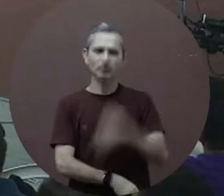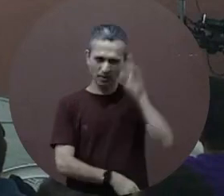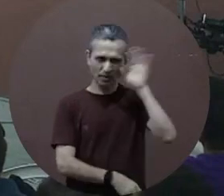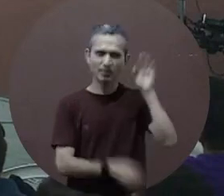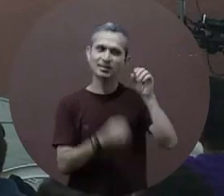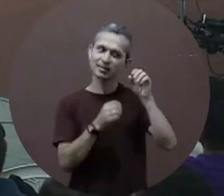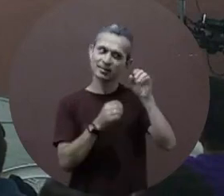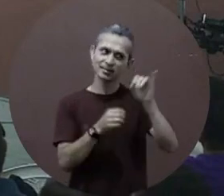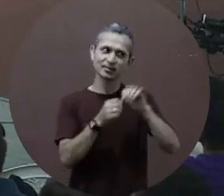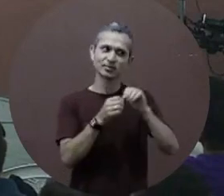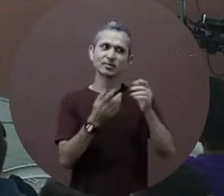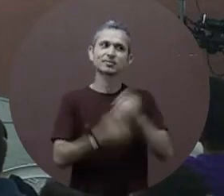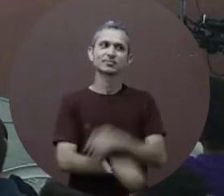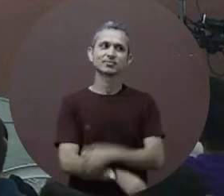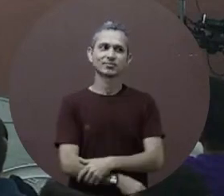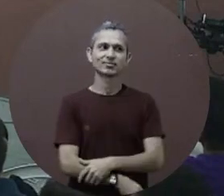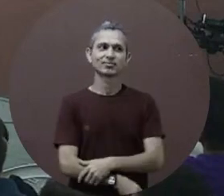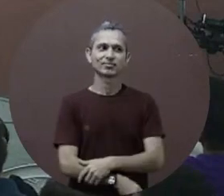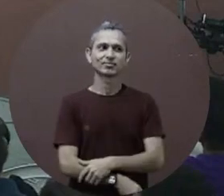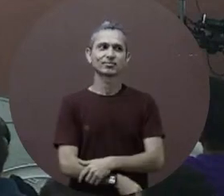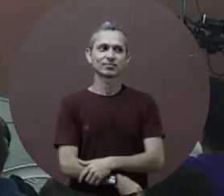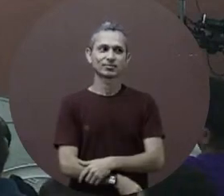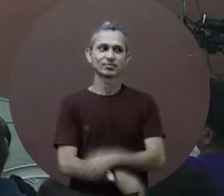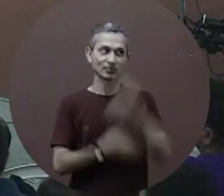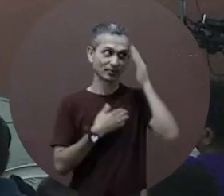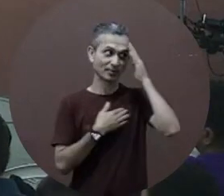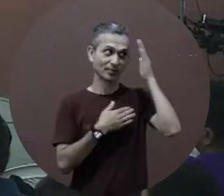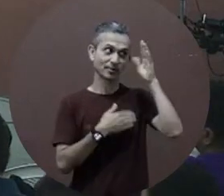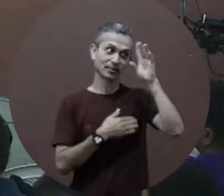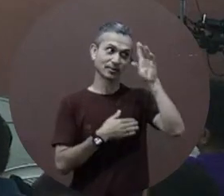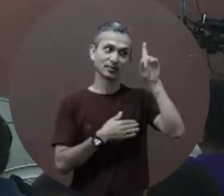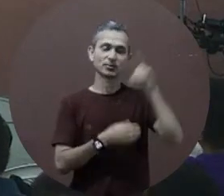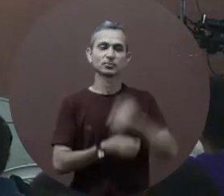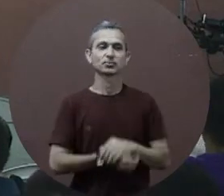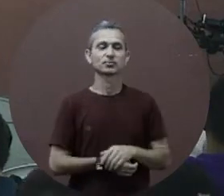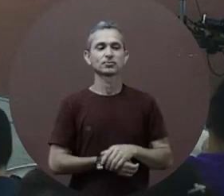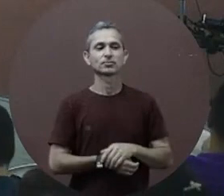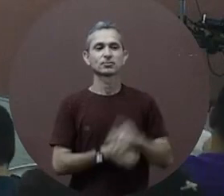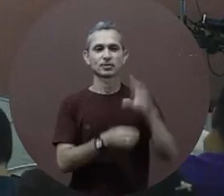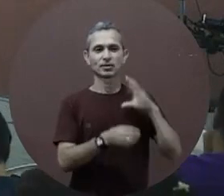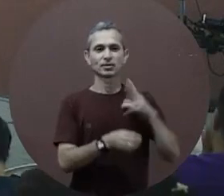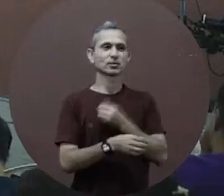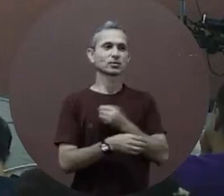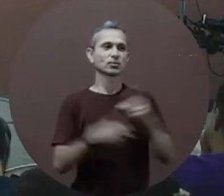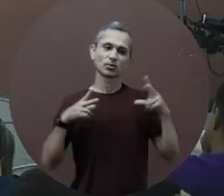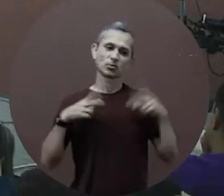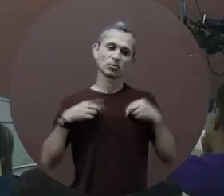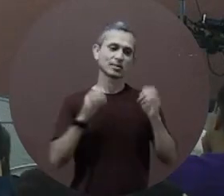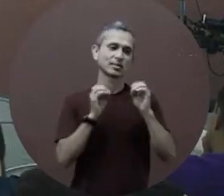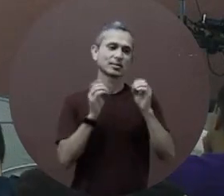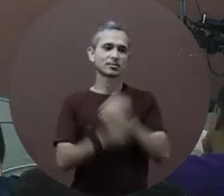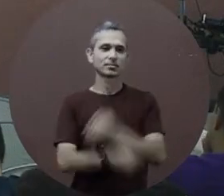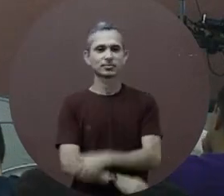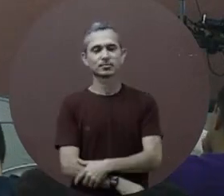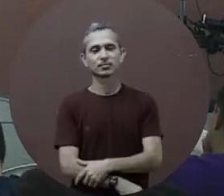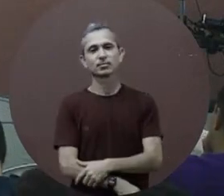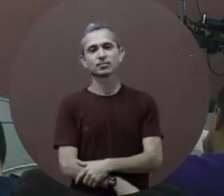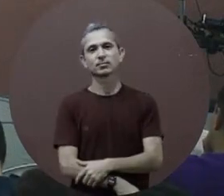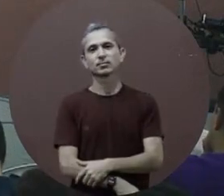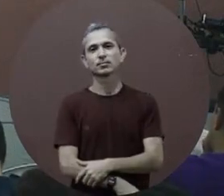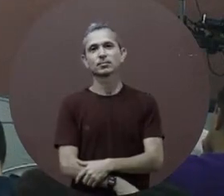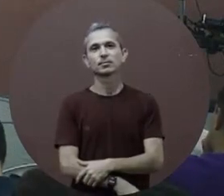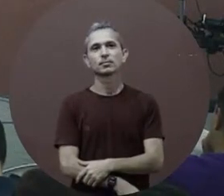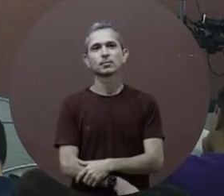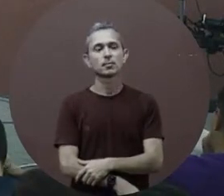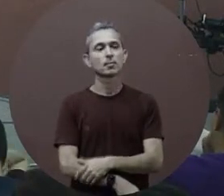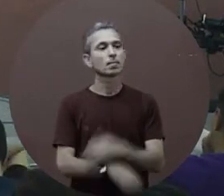frito, né? Ainda bem que não é, porque Ele não salva a gente pelo nosso mérito. Só que a grande questão é, e por que não